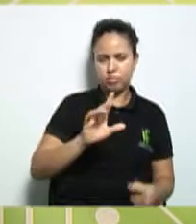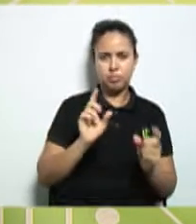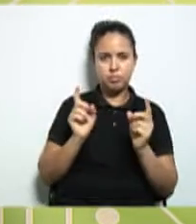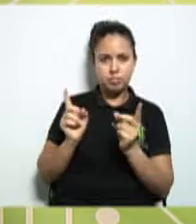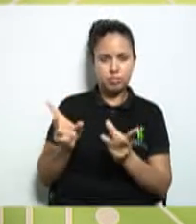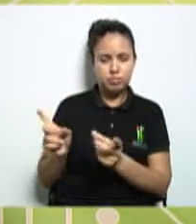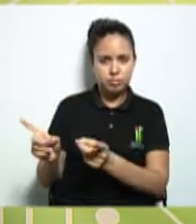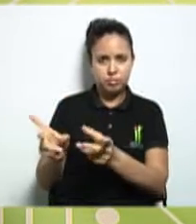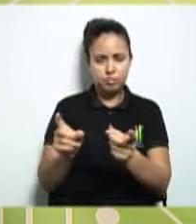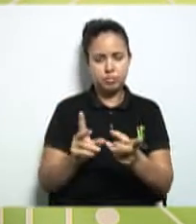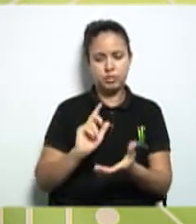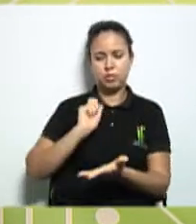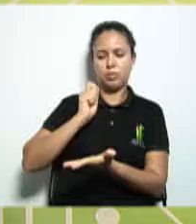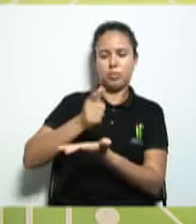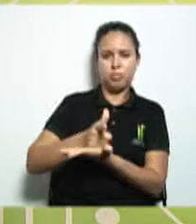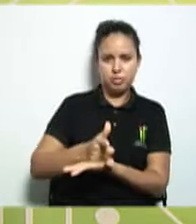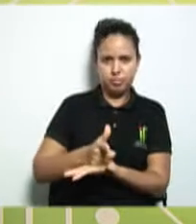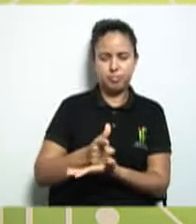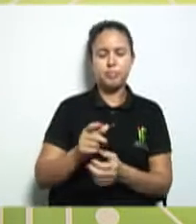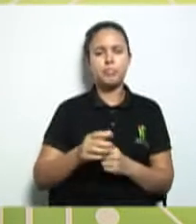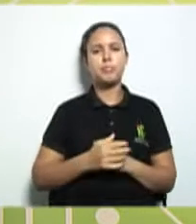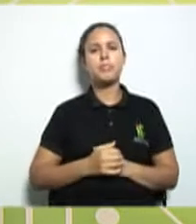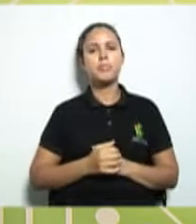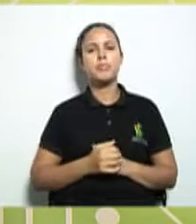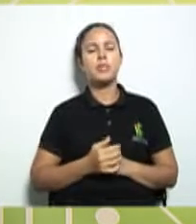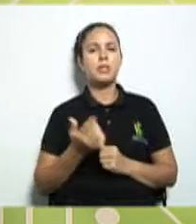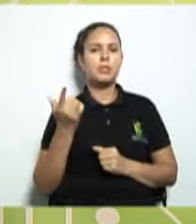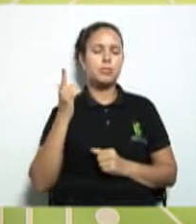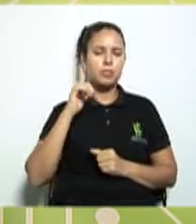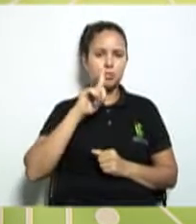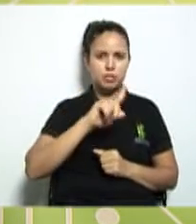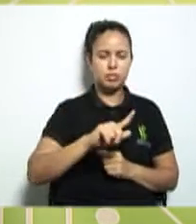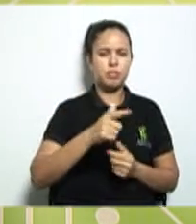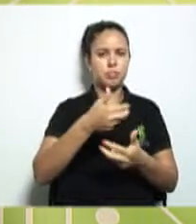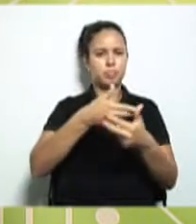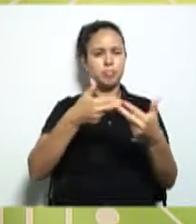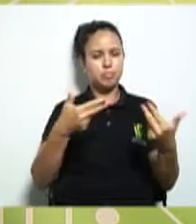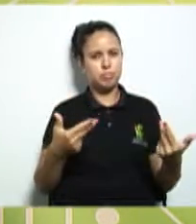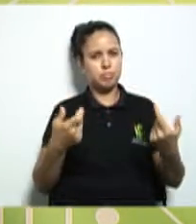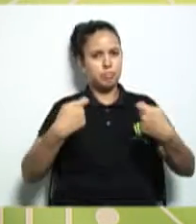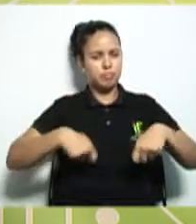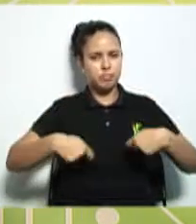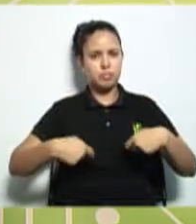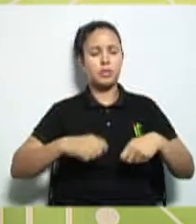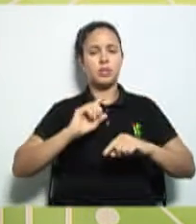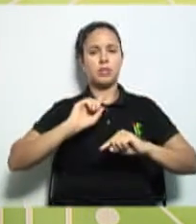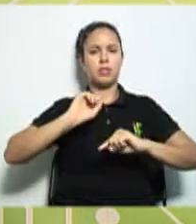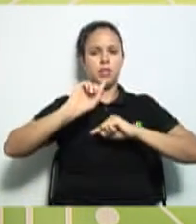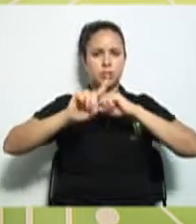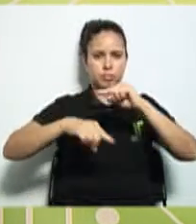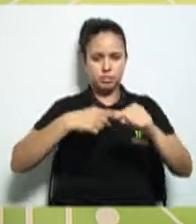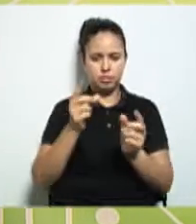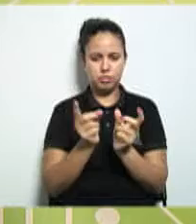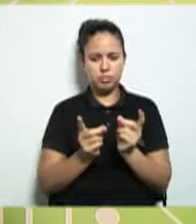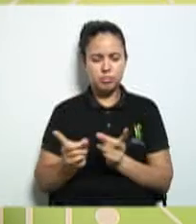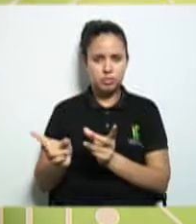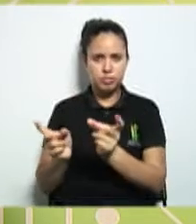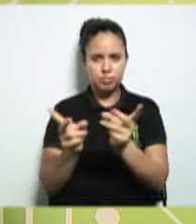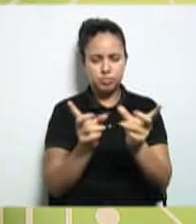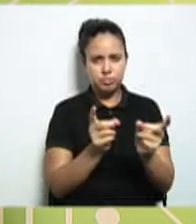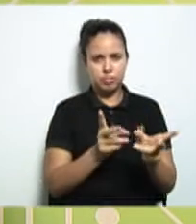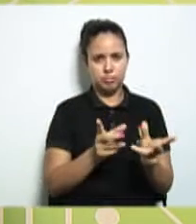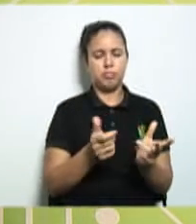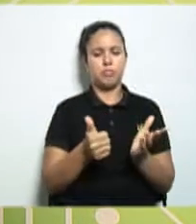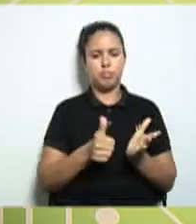essas mercadorias, né, desses gêneros aqui de primeira necessidade, e vendiam para os seus associados com